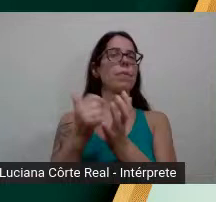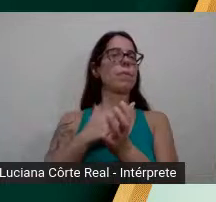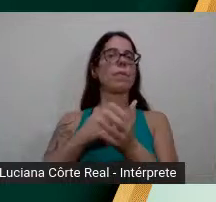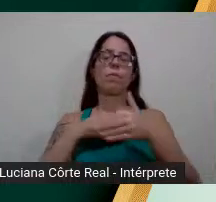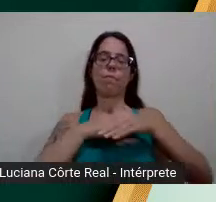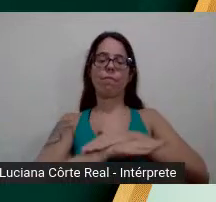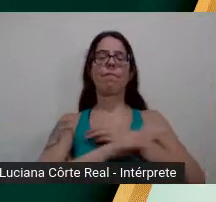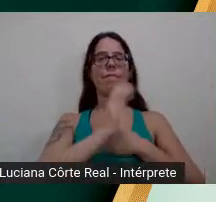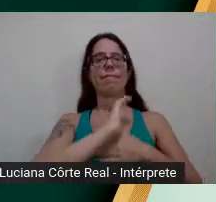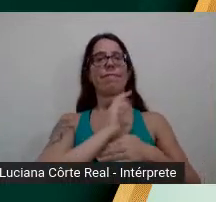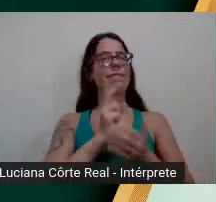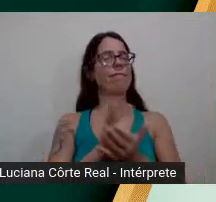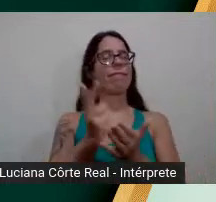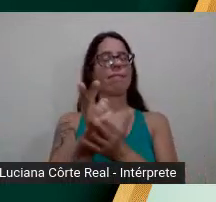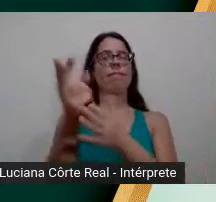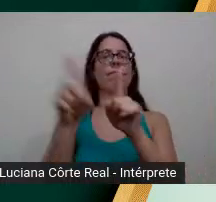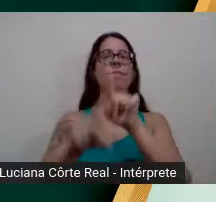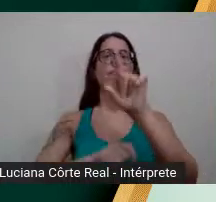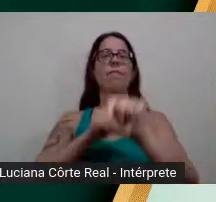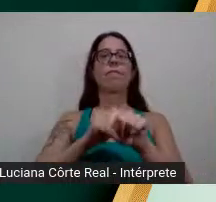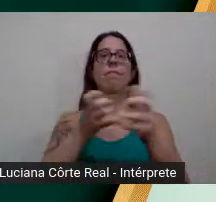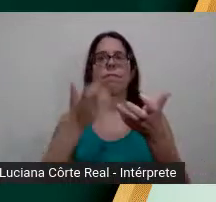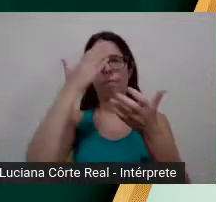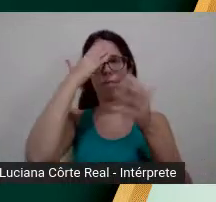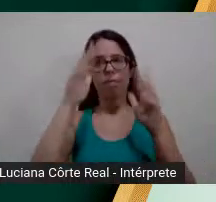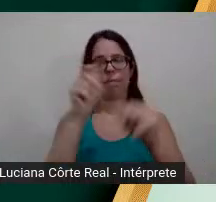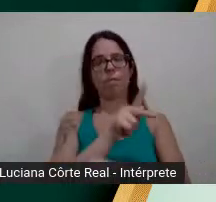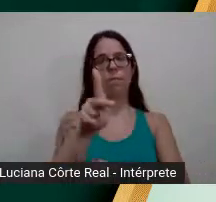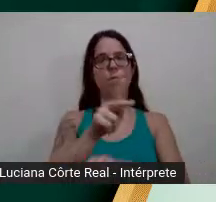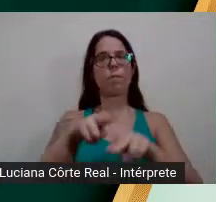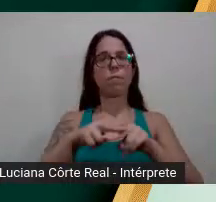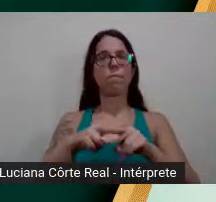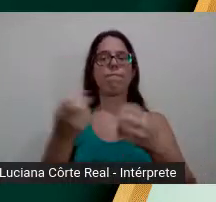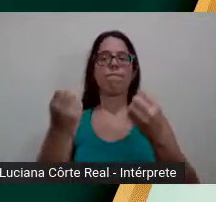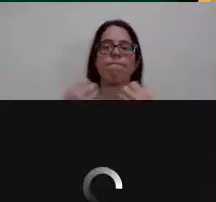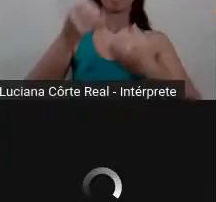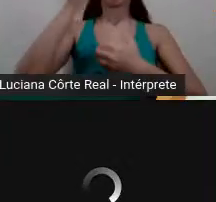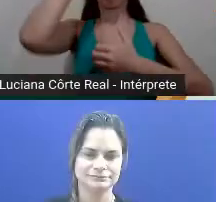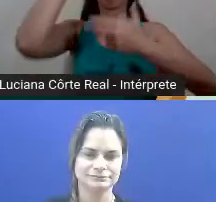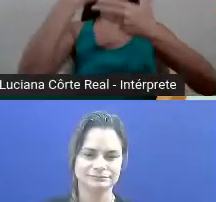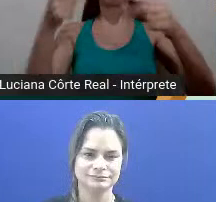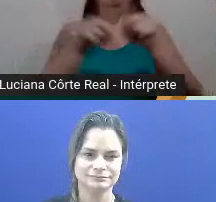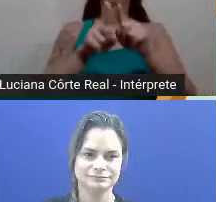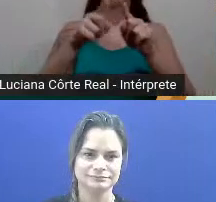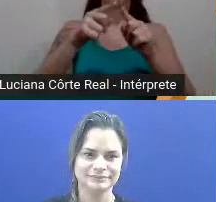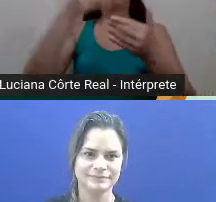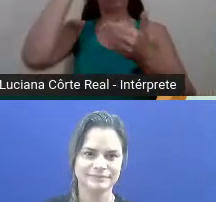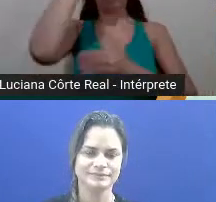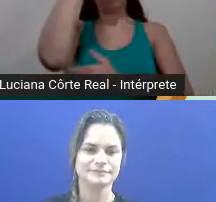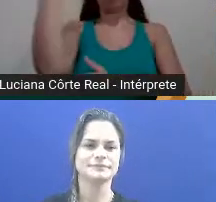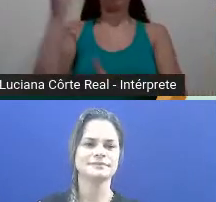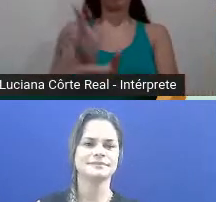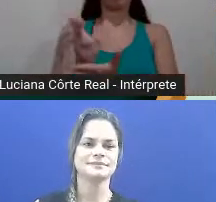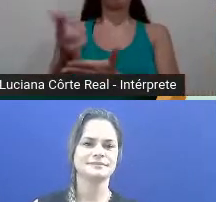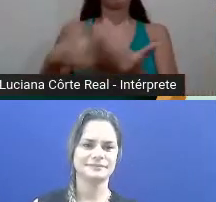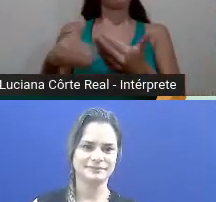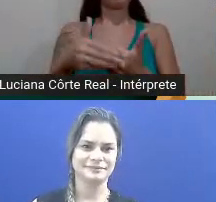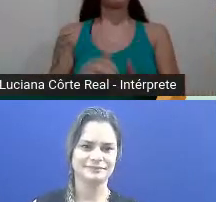coração, para sempre, aos professores, por todo o conhecimento, e à universidade, muito obrigada por tudo, sempre.